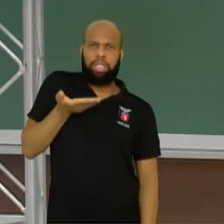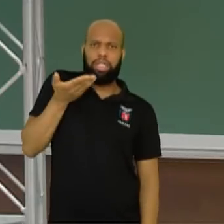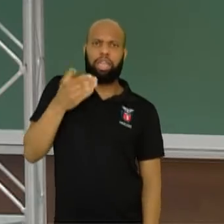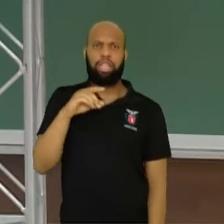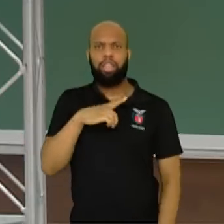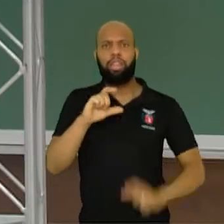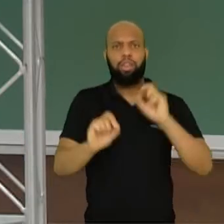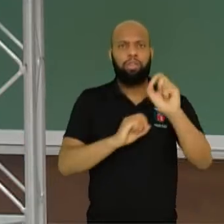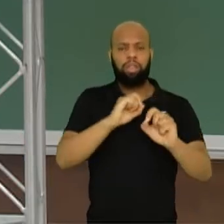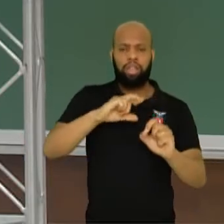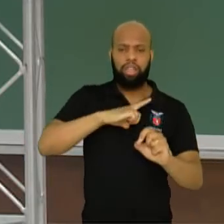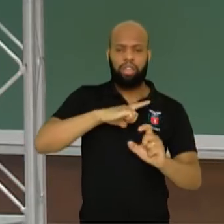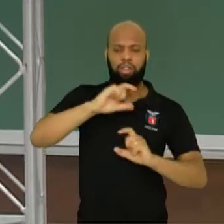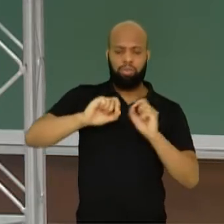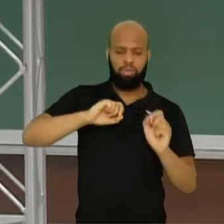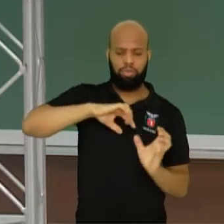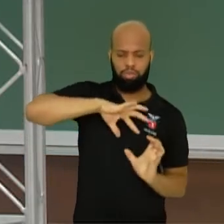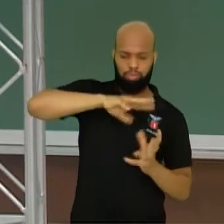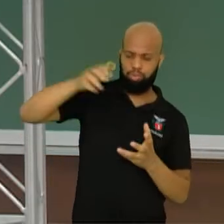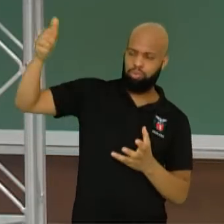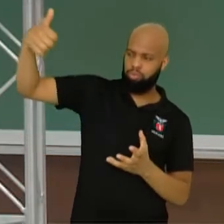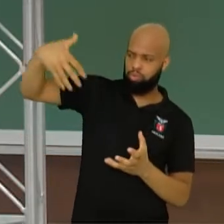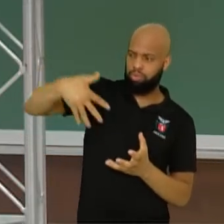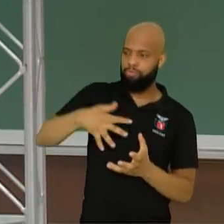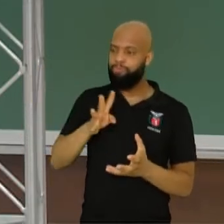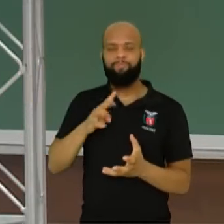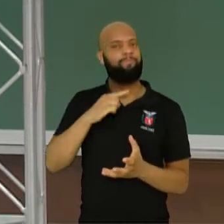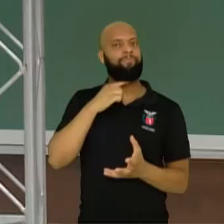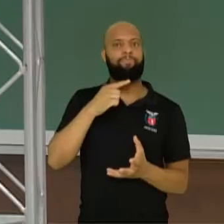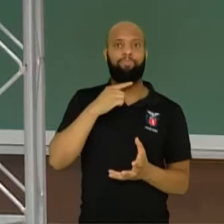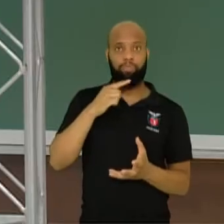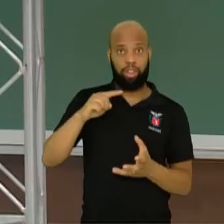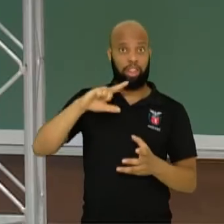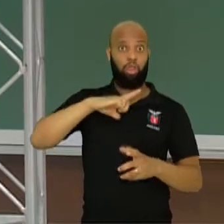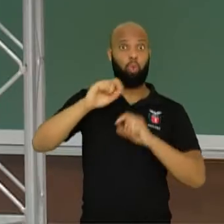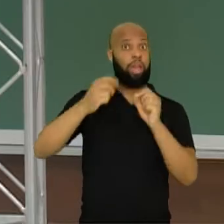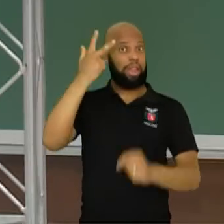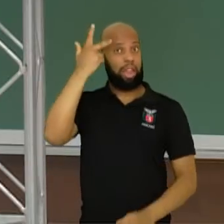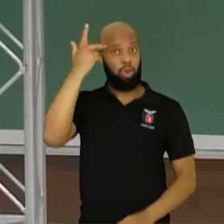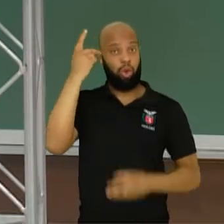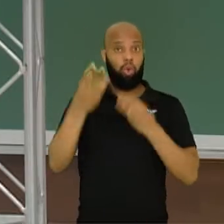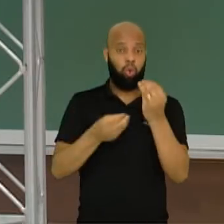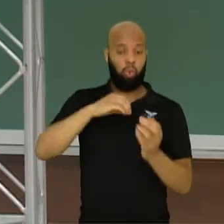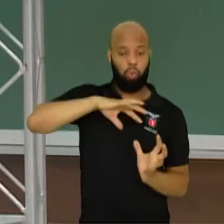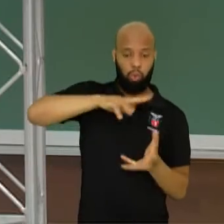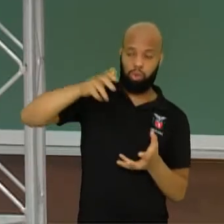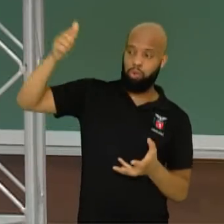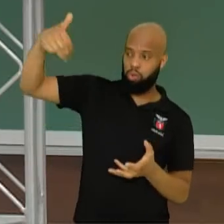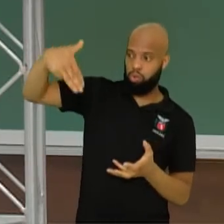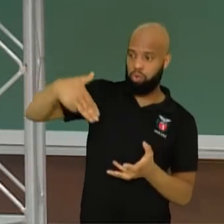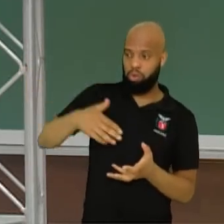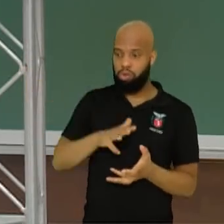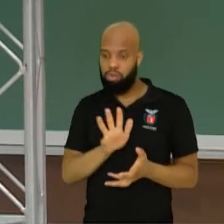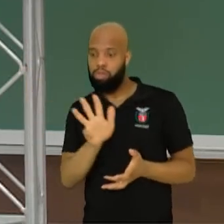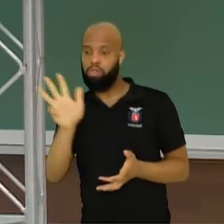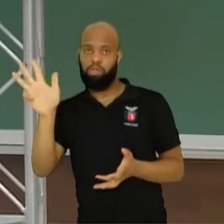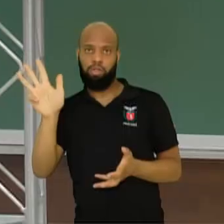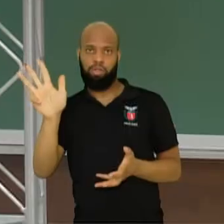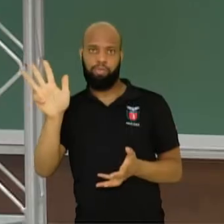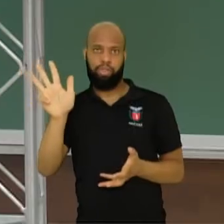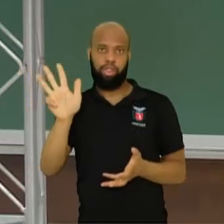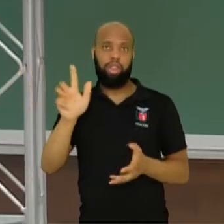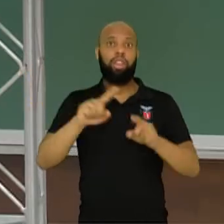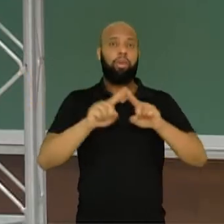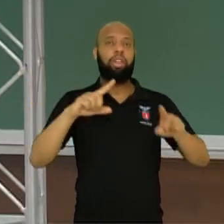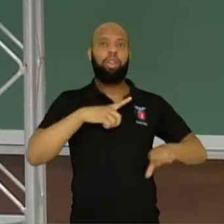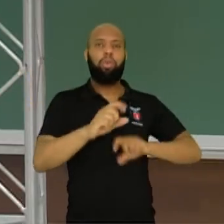tem um efeito estufa no nosso planeta, é o efeito natural, onde eu tenho uma camada de gases que vai